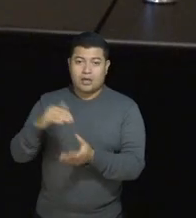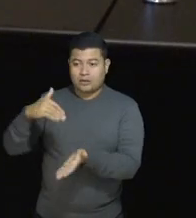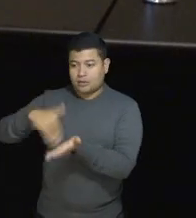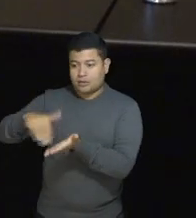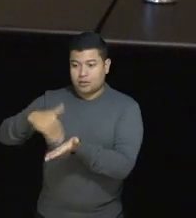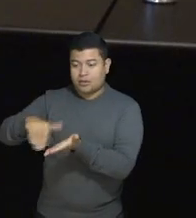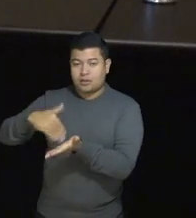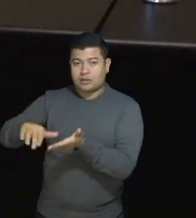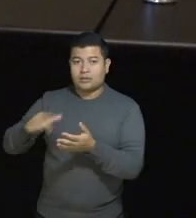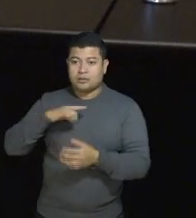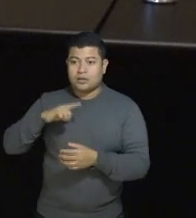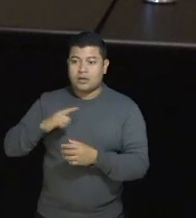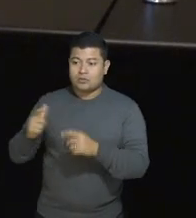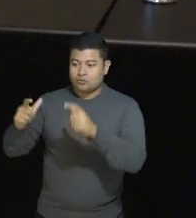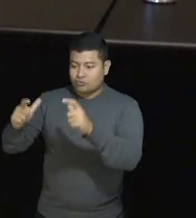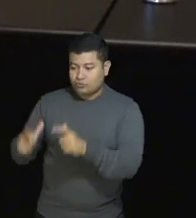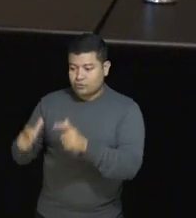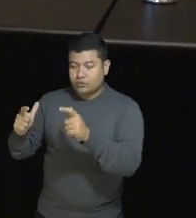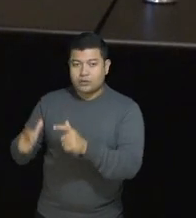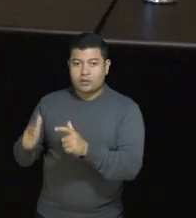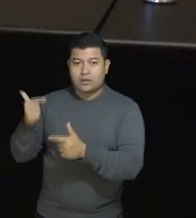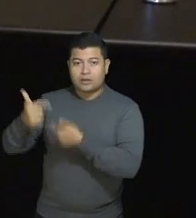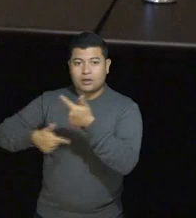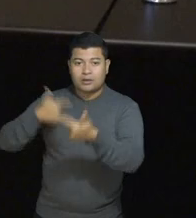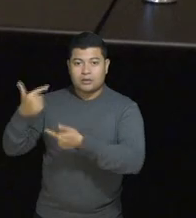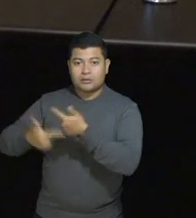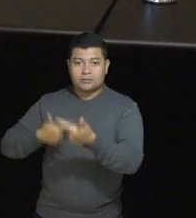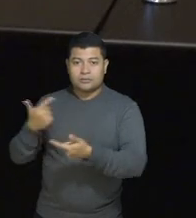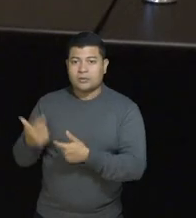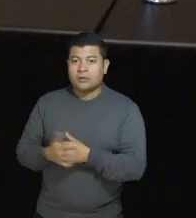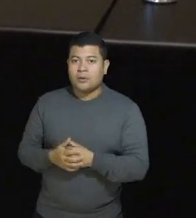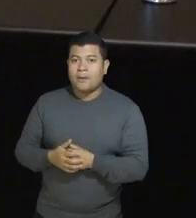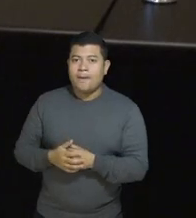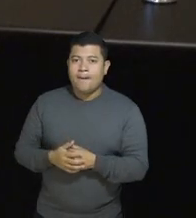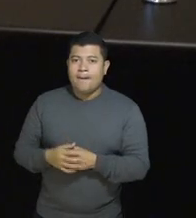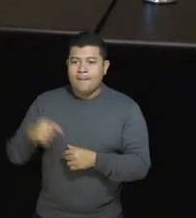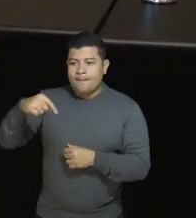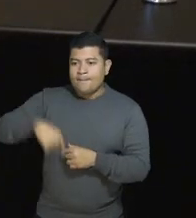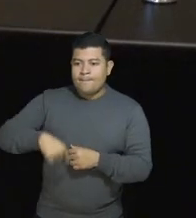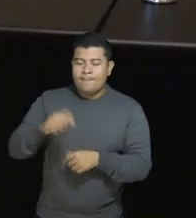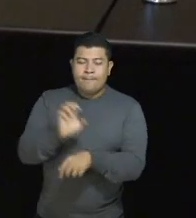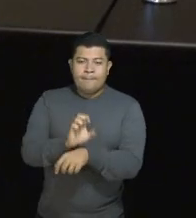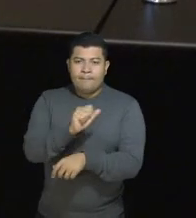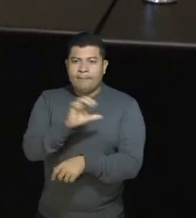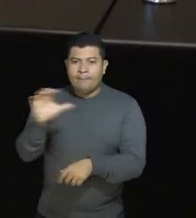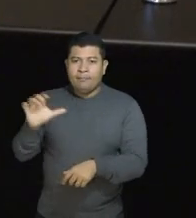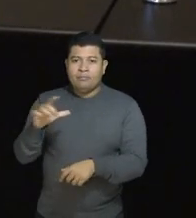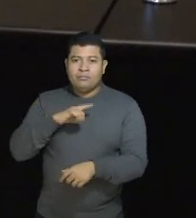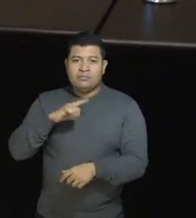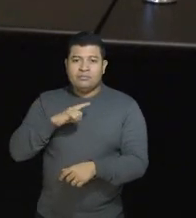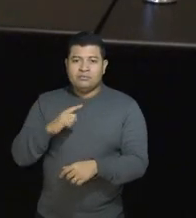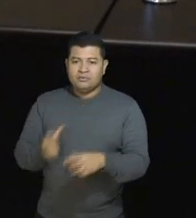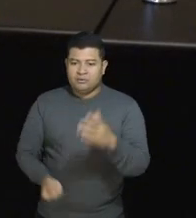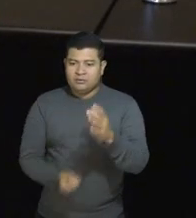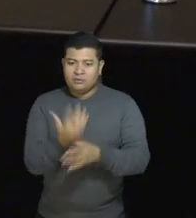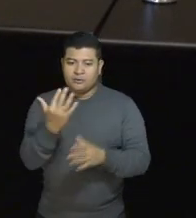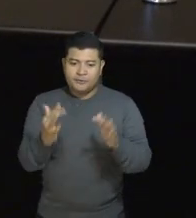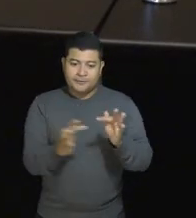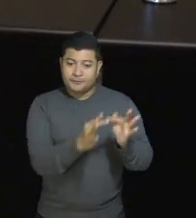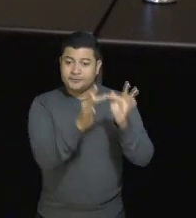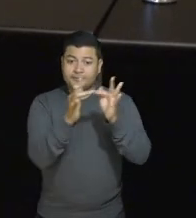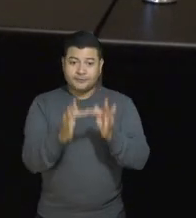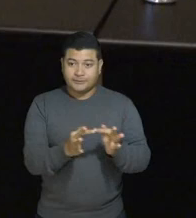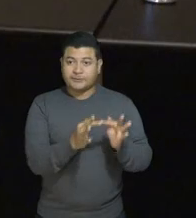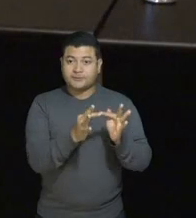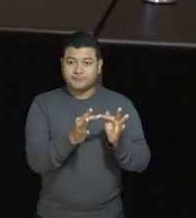secretaria nos órgãos do governo. E a gente tem aqui no nosso estado, então, uma fundação própria que